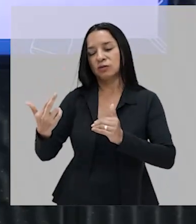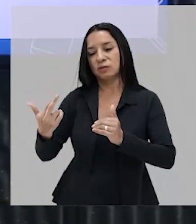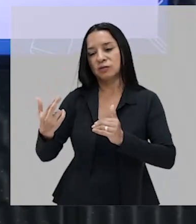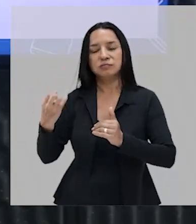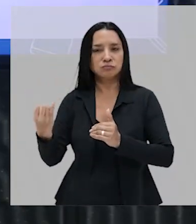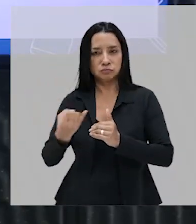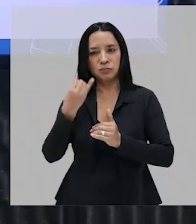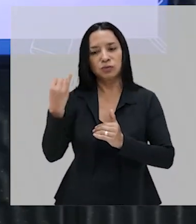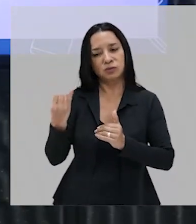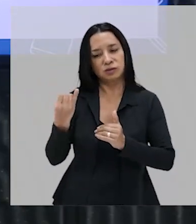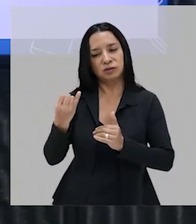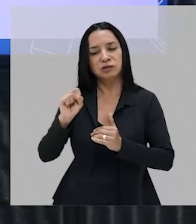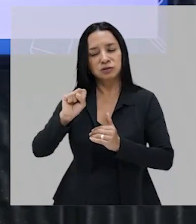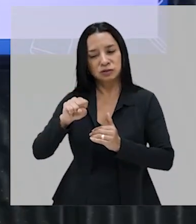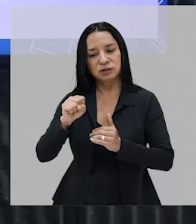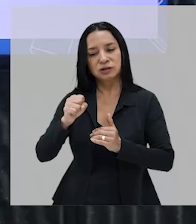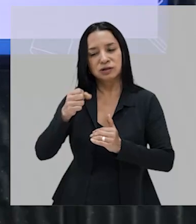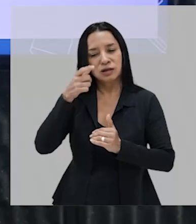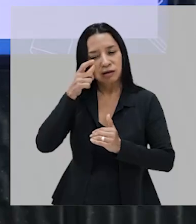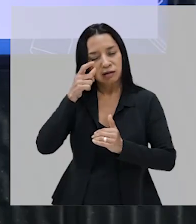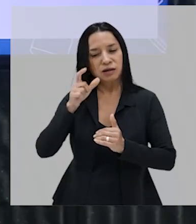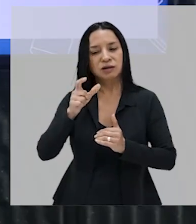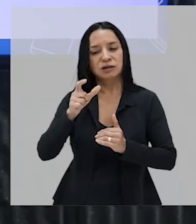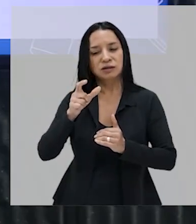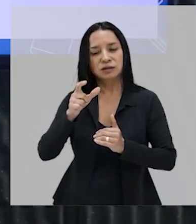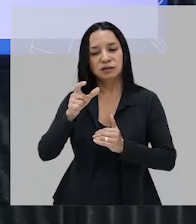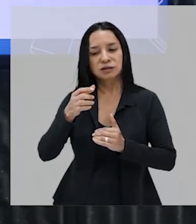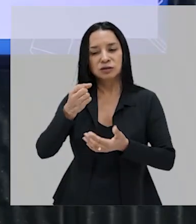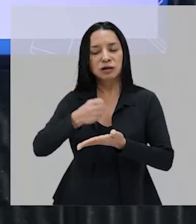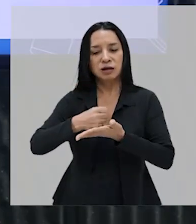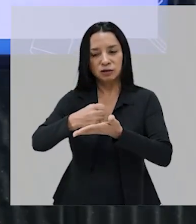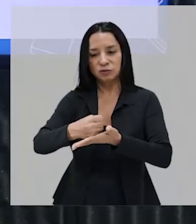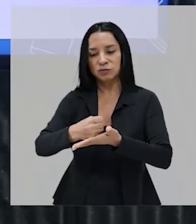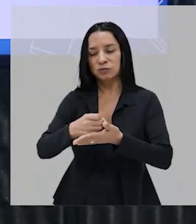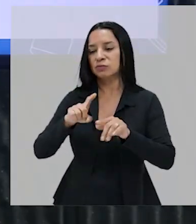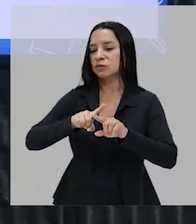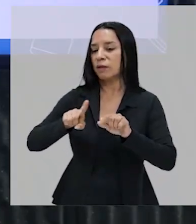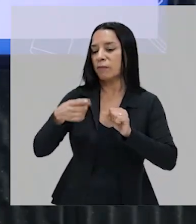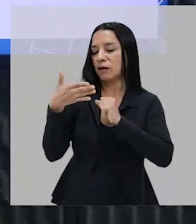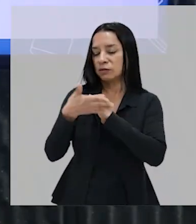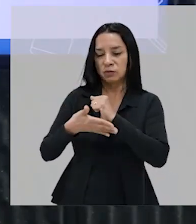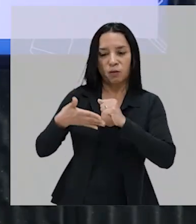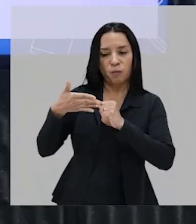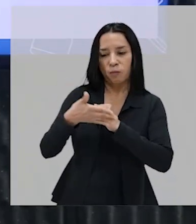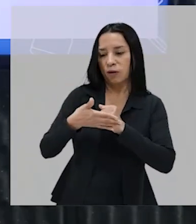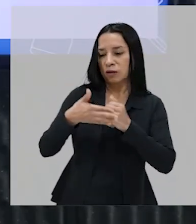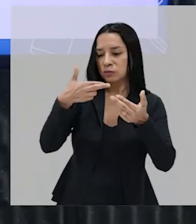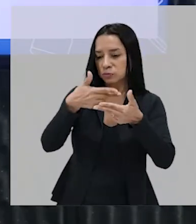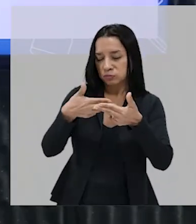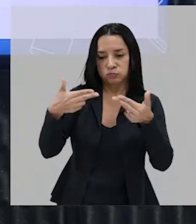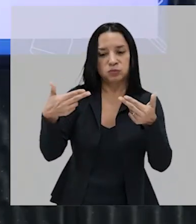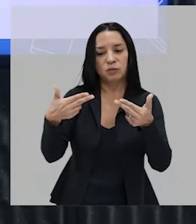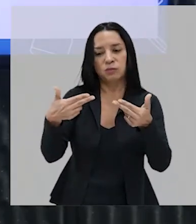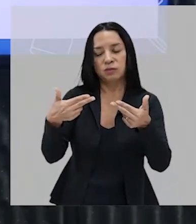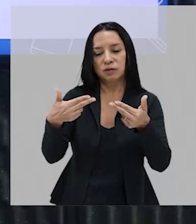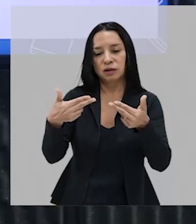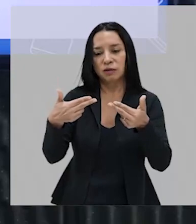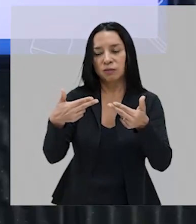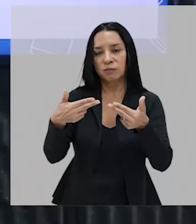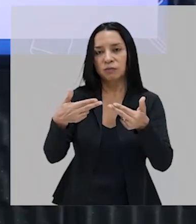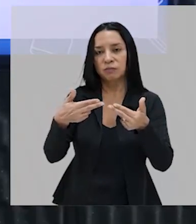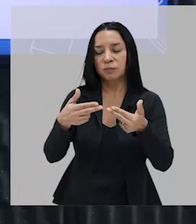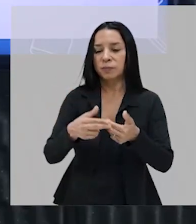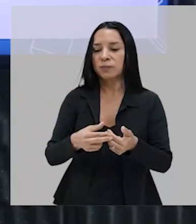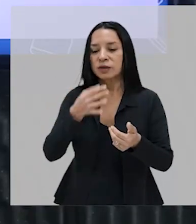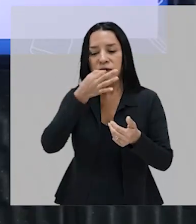é interessante, a crítica ajuda, mas não é a priori o elemento fundamental que a crítica vai despertar,